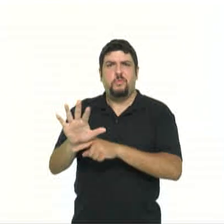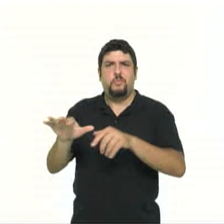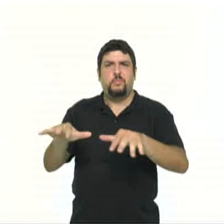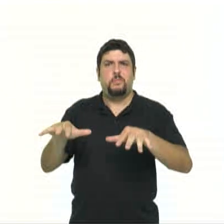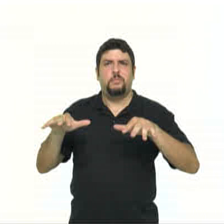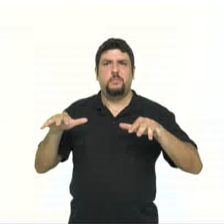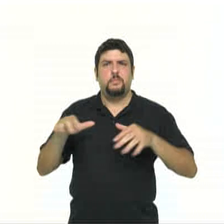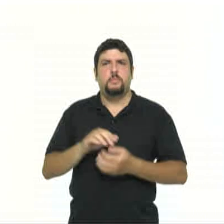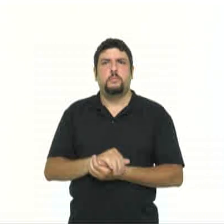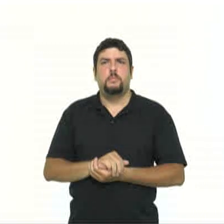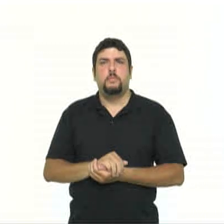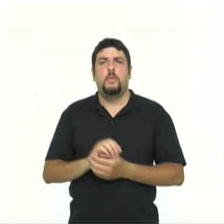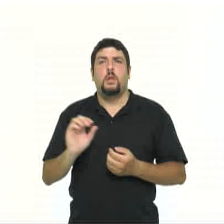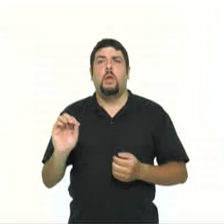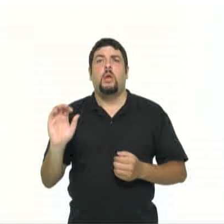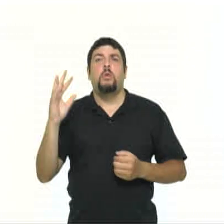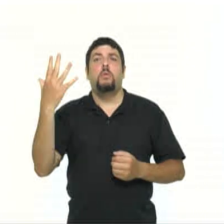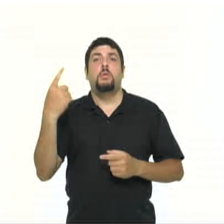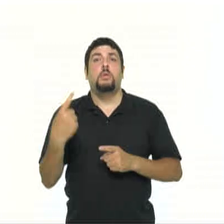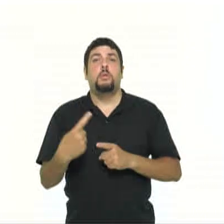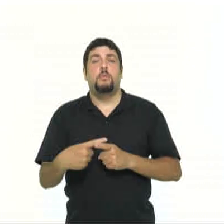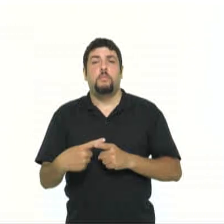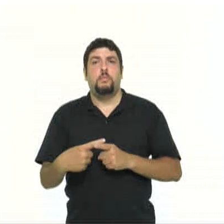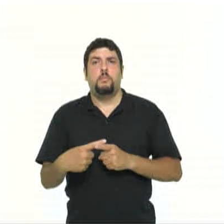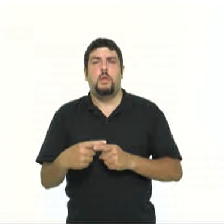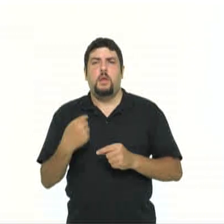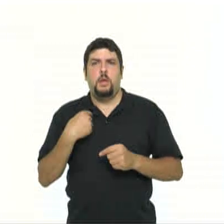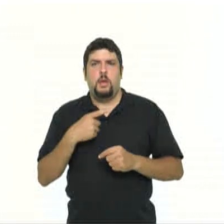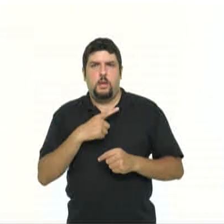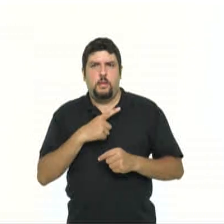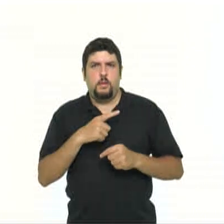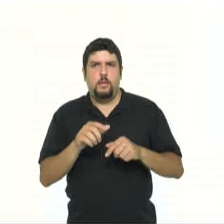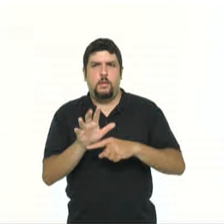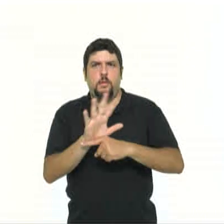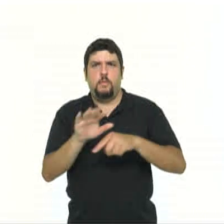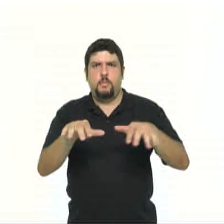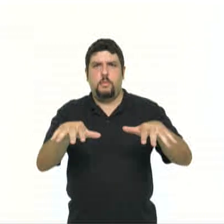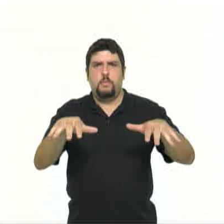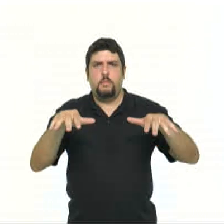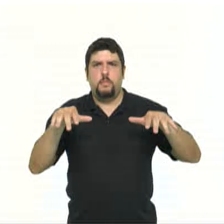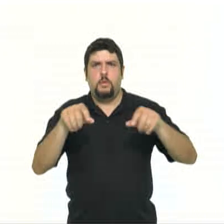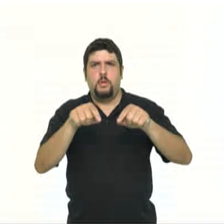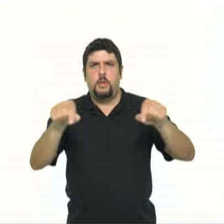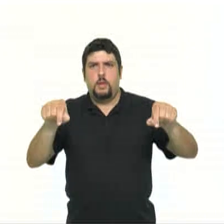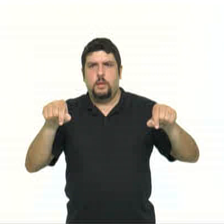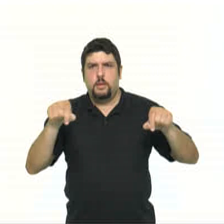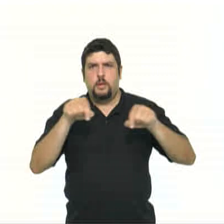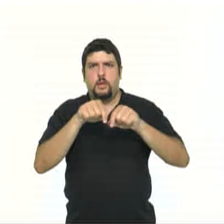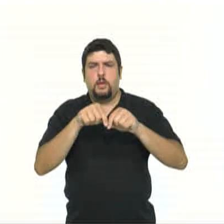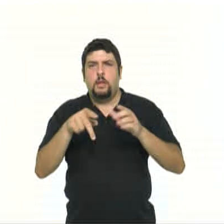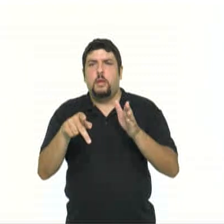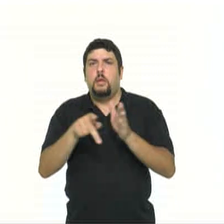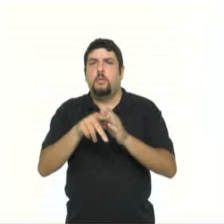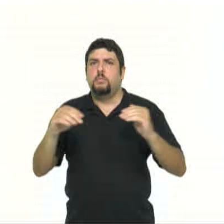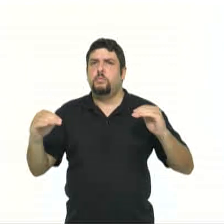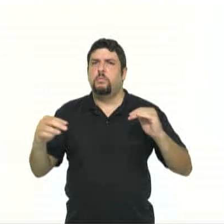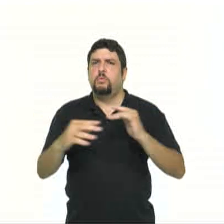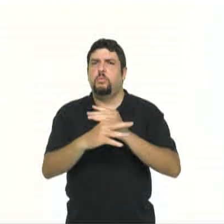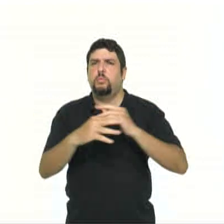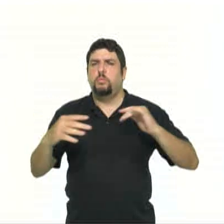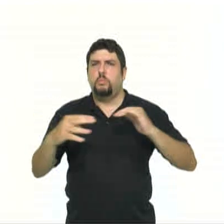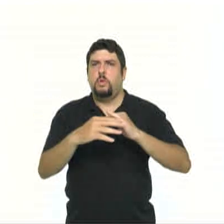Isso acontece devido à concentração de salas de cinema nos grandes centros urbanos e à